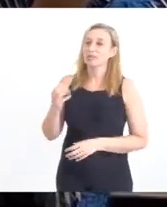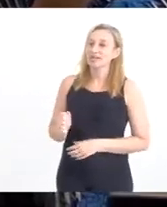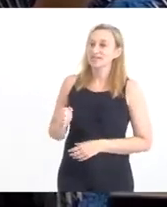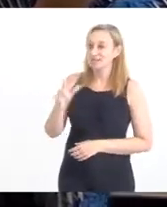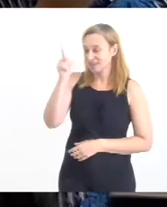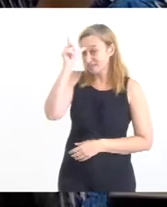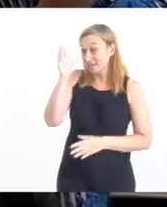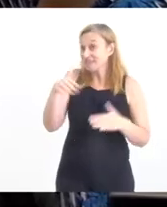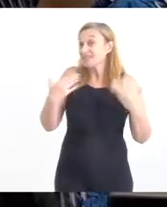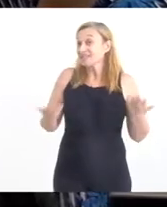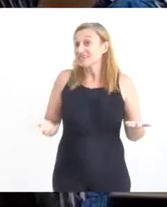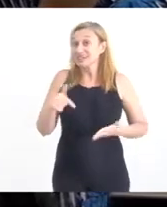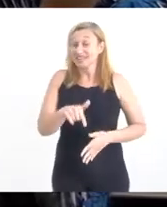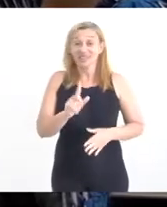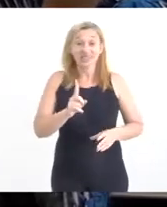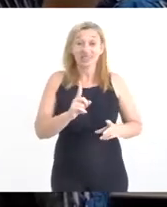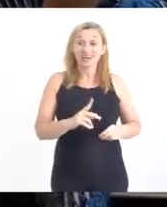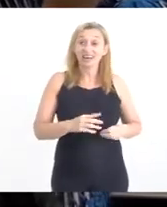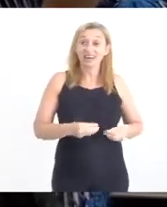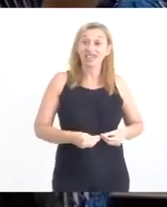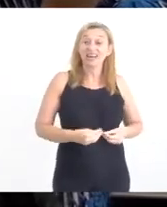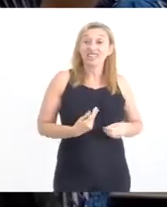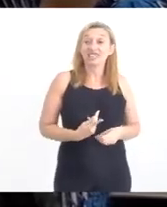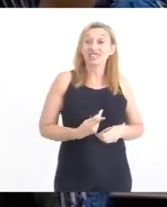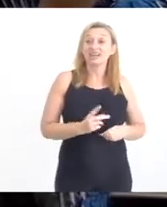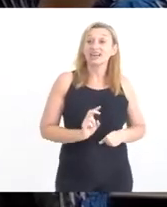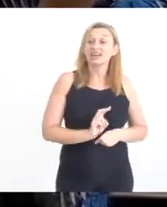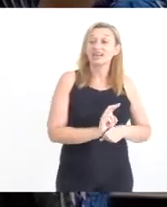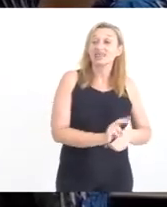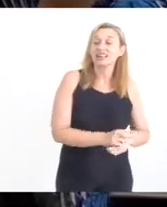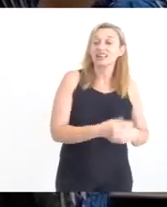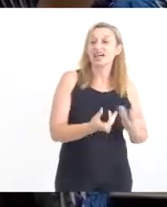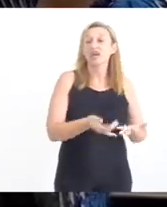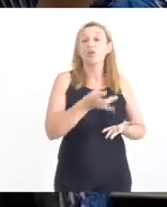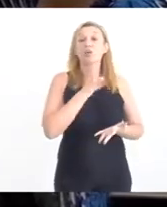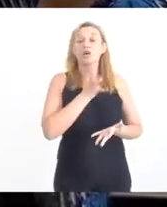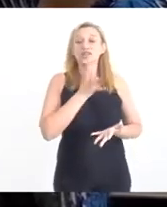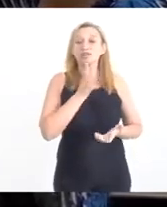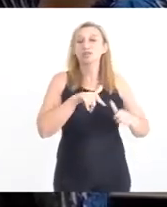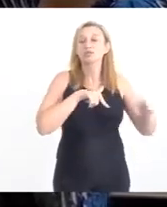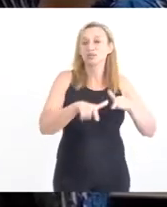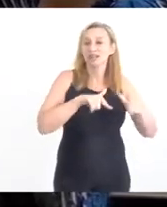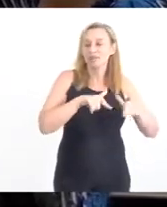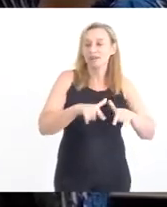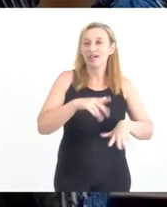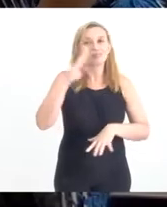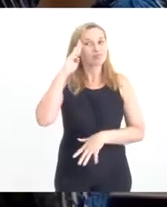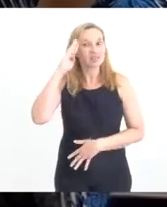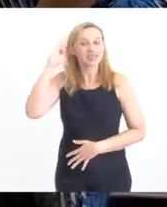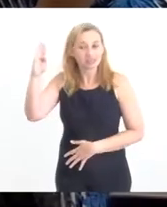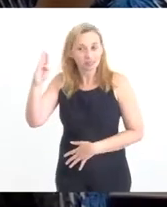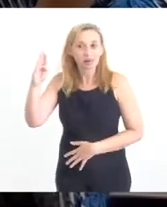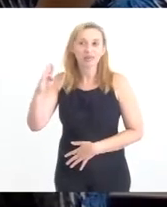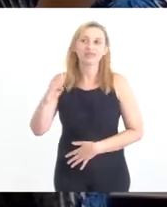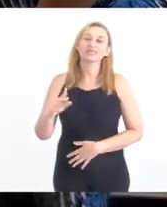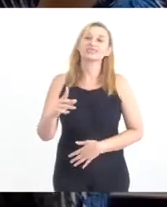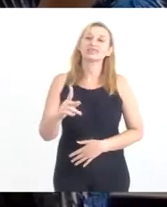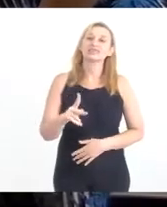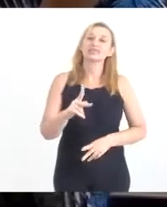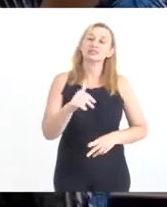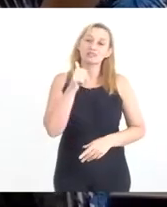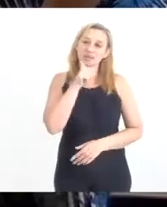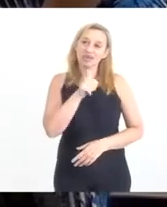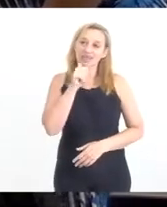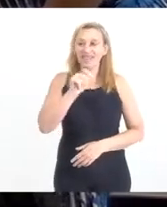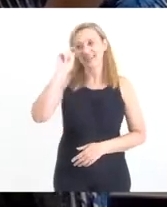então aqui não é Retribuição de homenagem aqui é reconhecimento de um trabalho fundamental feito por